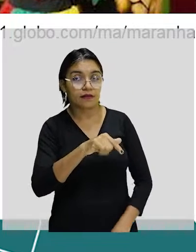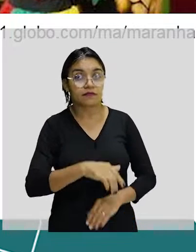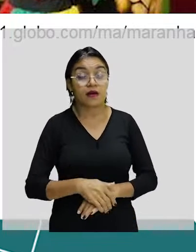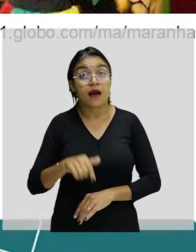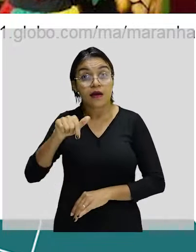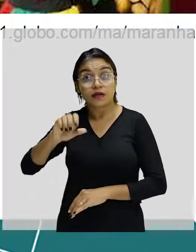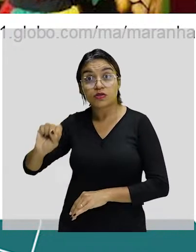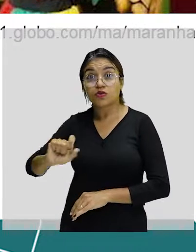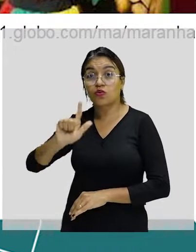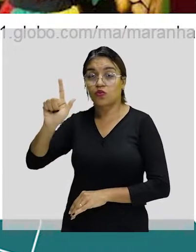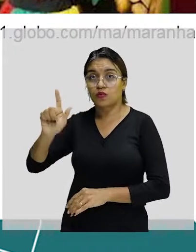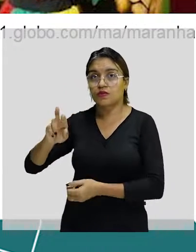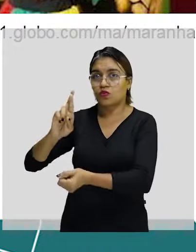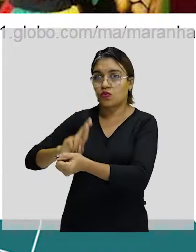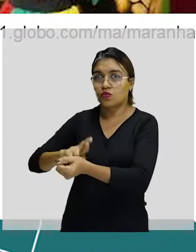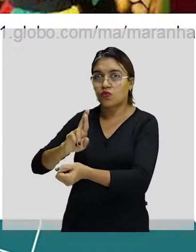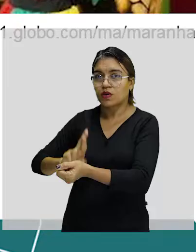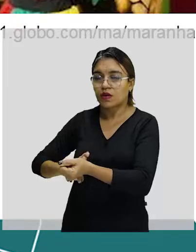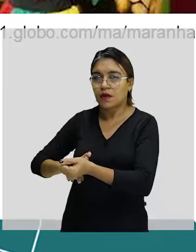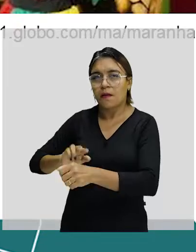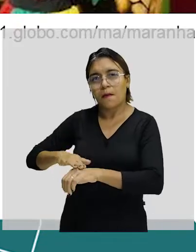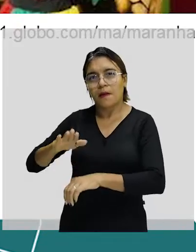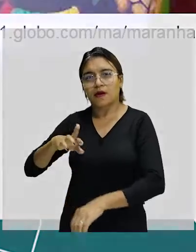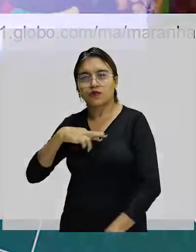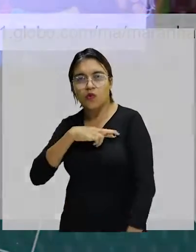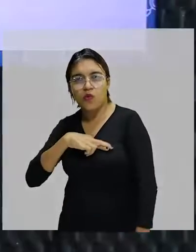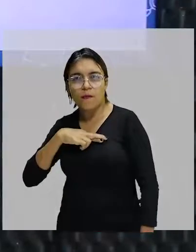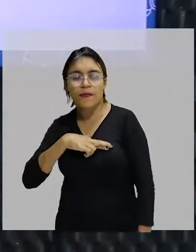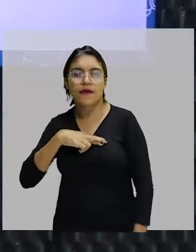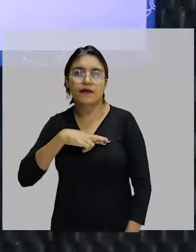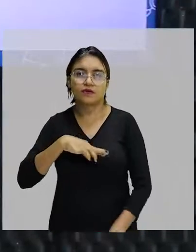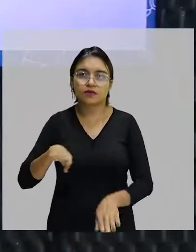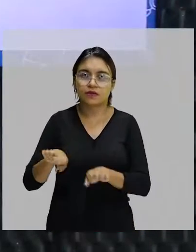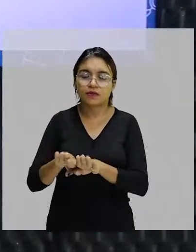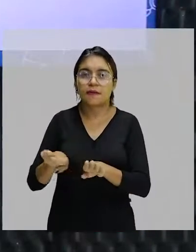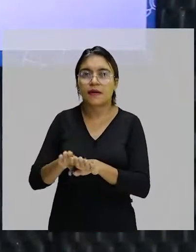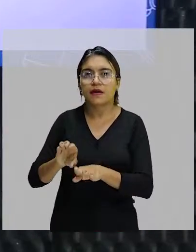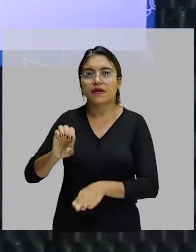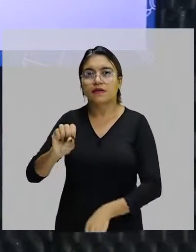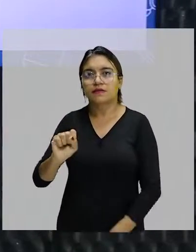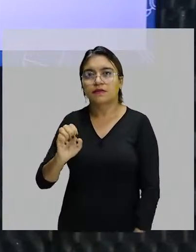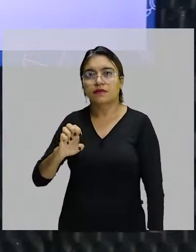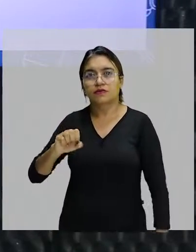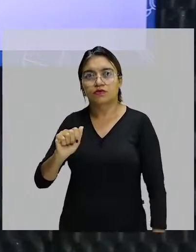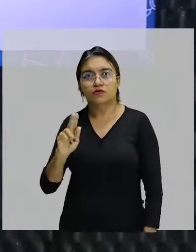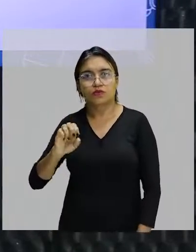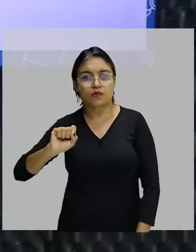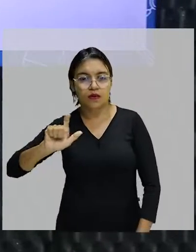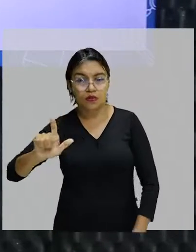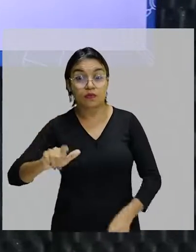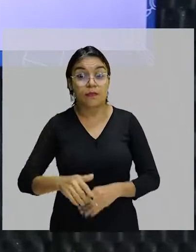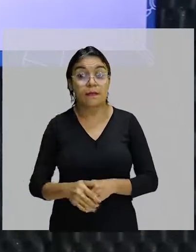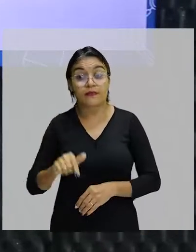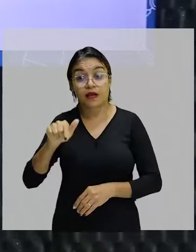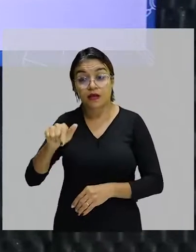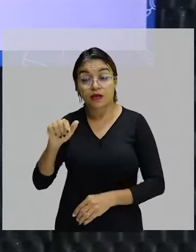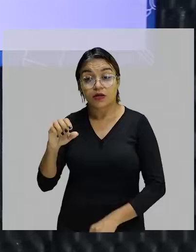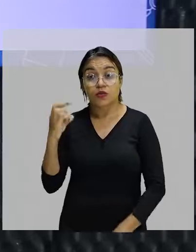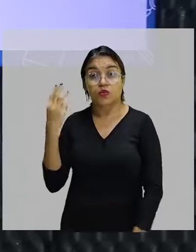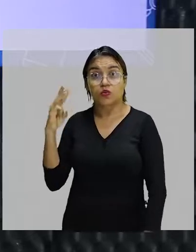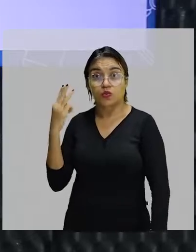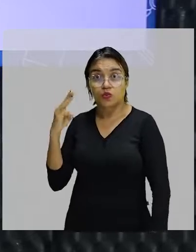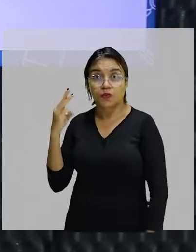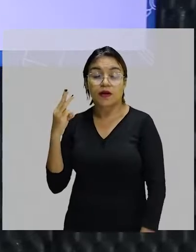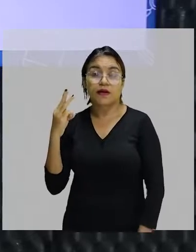Luís, ele tem um ritmo mais romântico e também mais sensual, a ponto de que aqui no Maranhão o reggae é